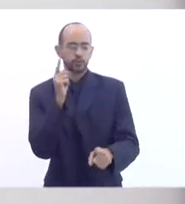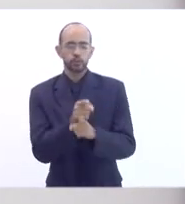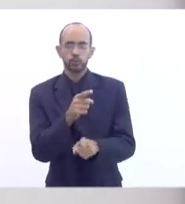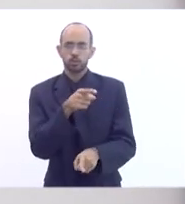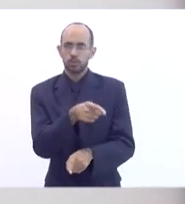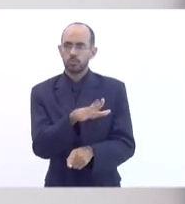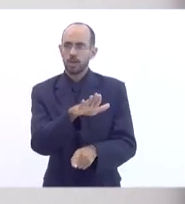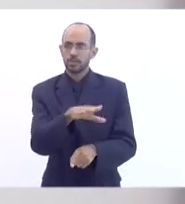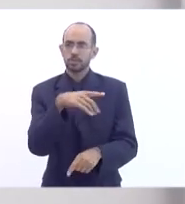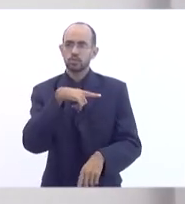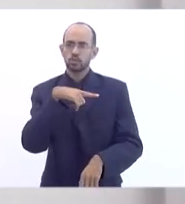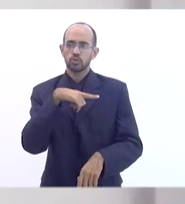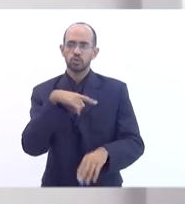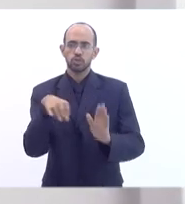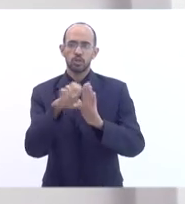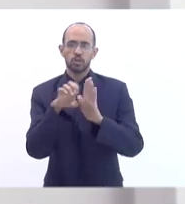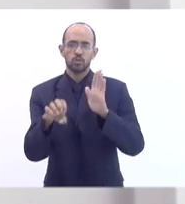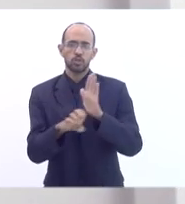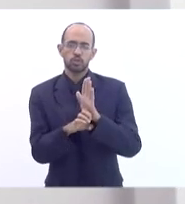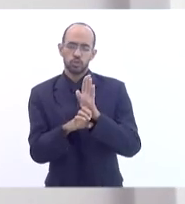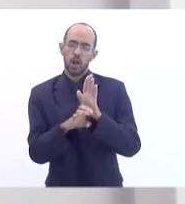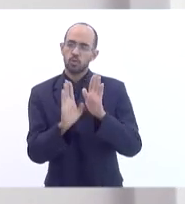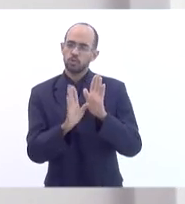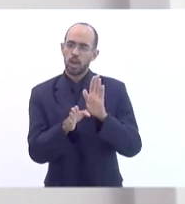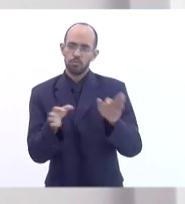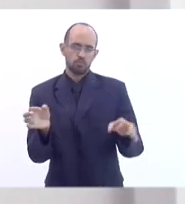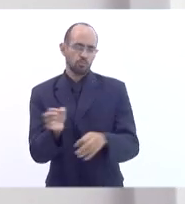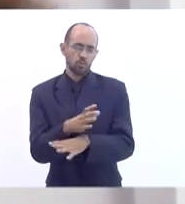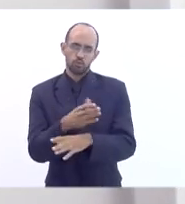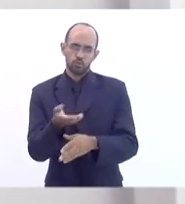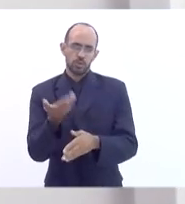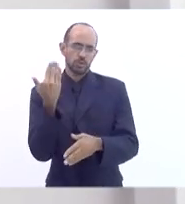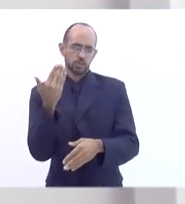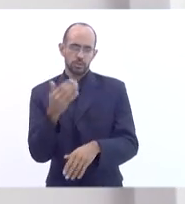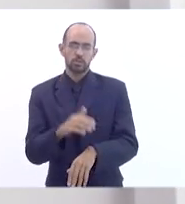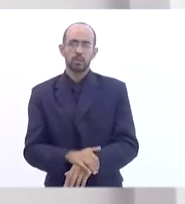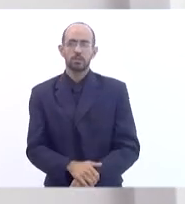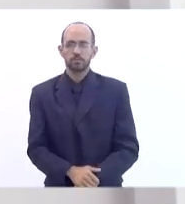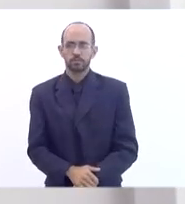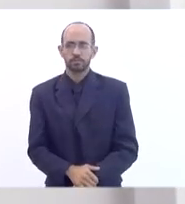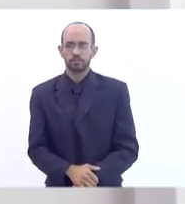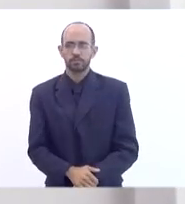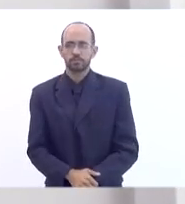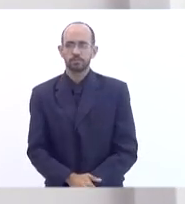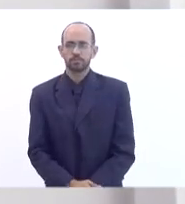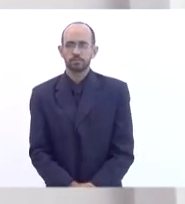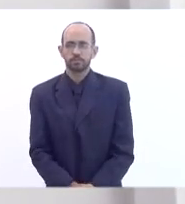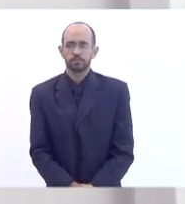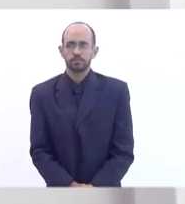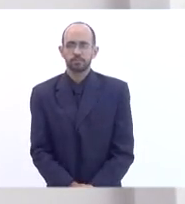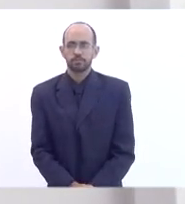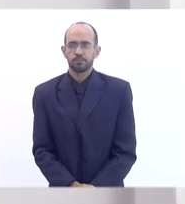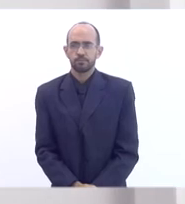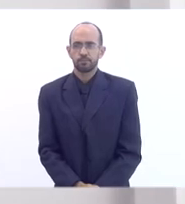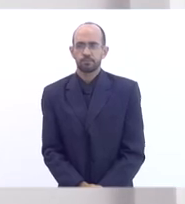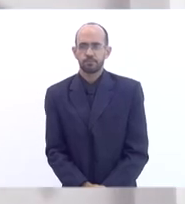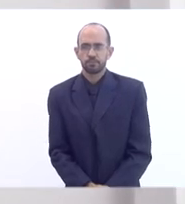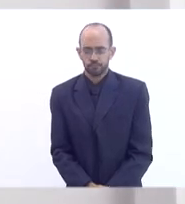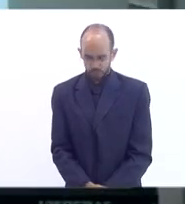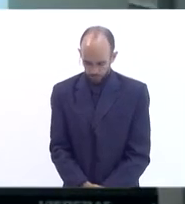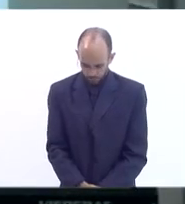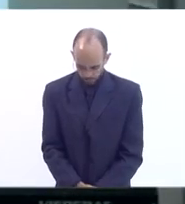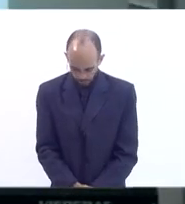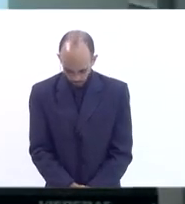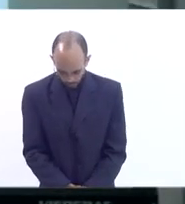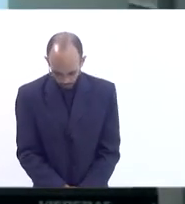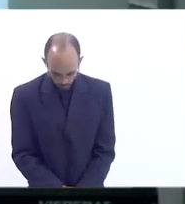mas isso já era um quesito previsto no edital o próximo próximo por favor